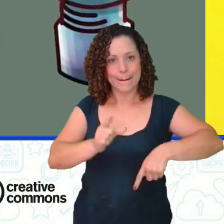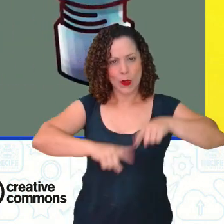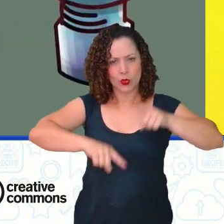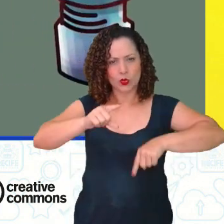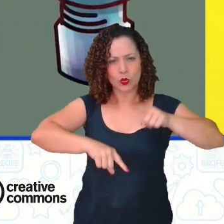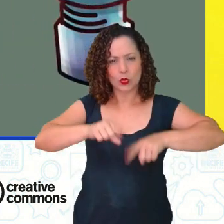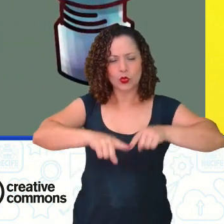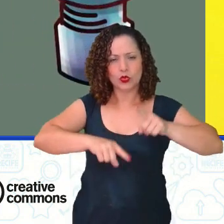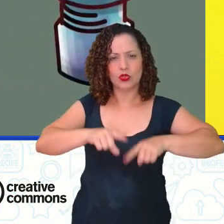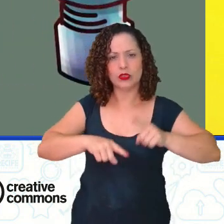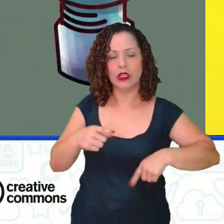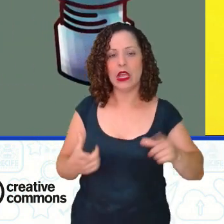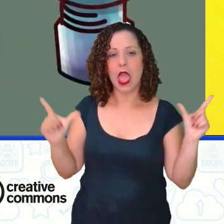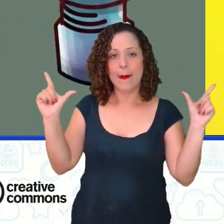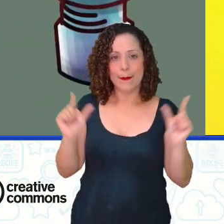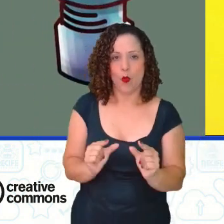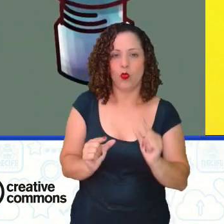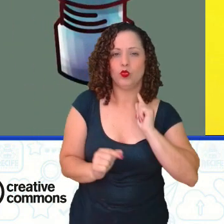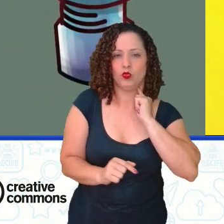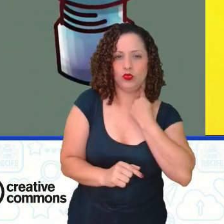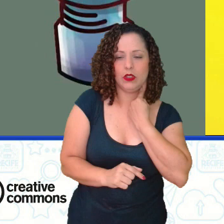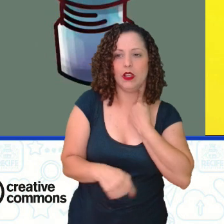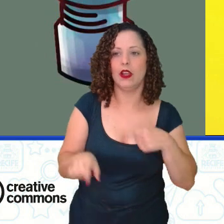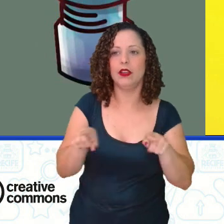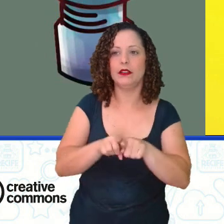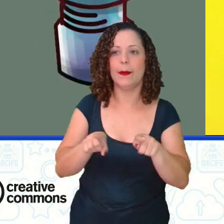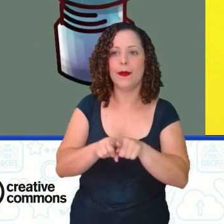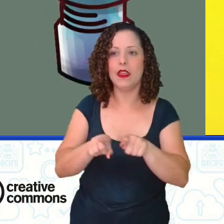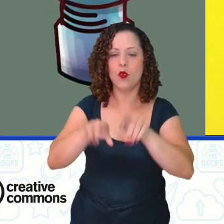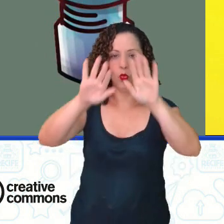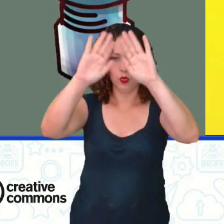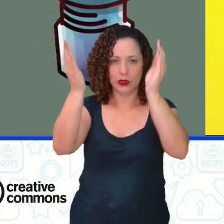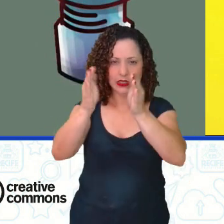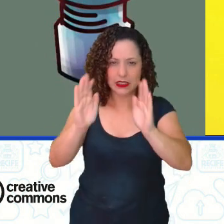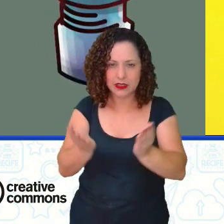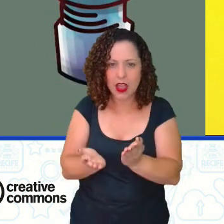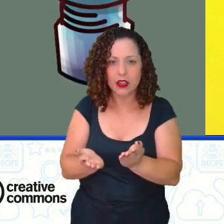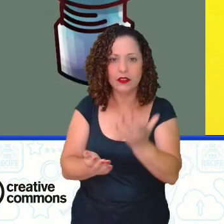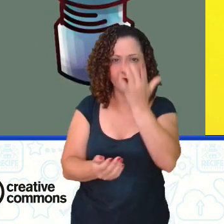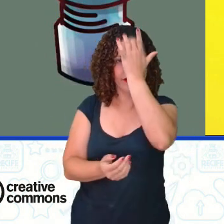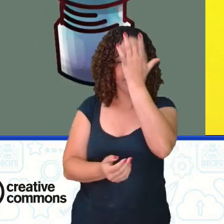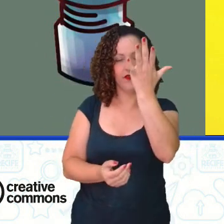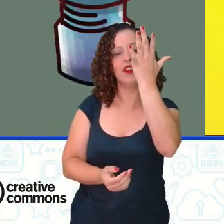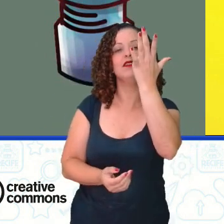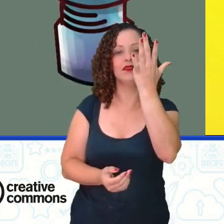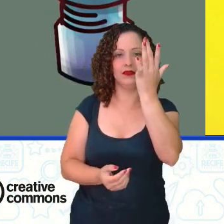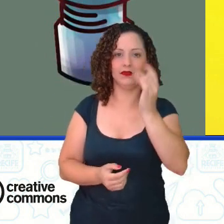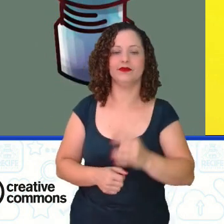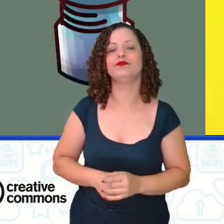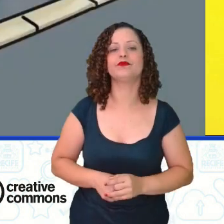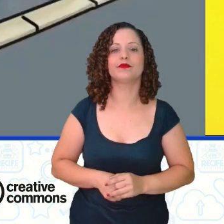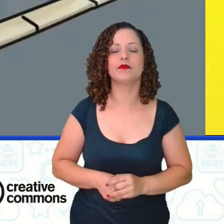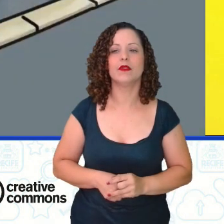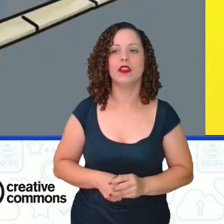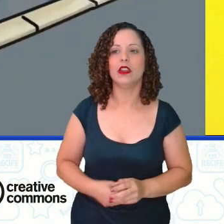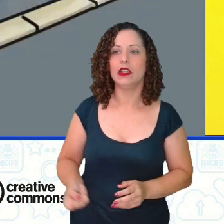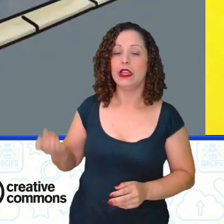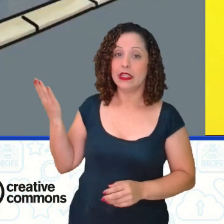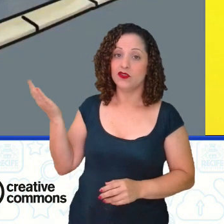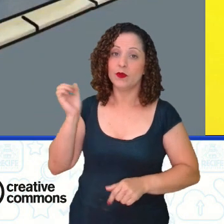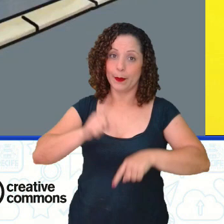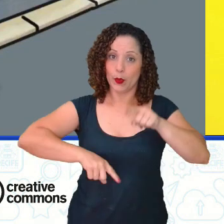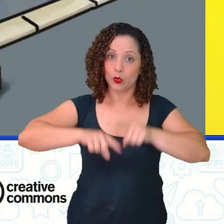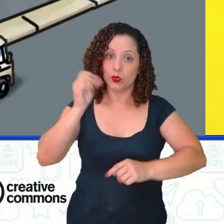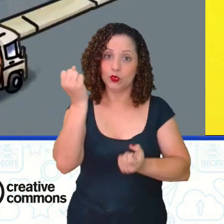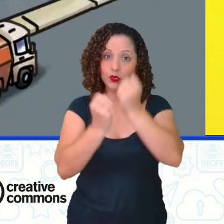menos poluentes e um design que facilite o reuso e diminua os resíduos. Esses produtos da